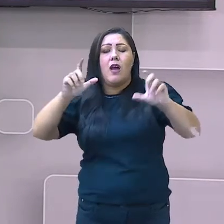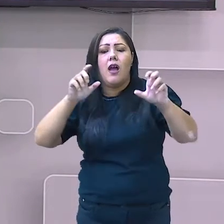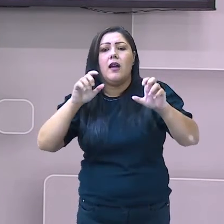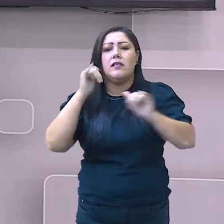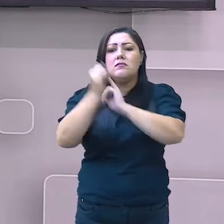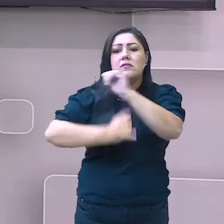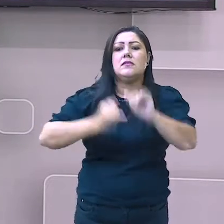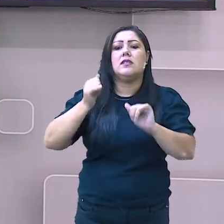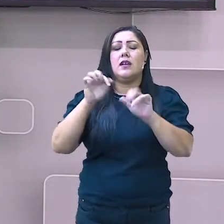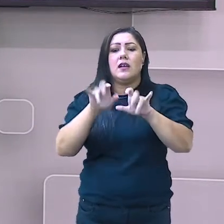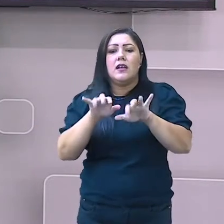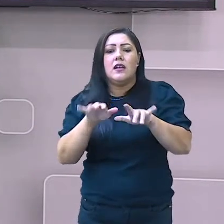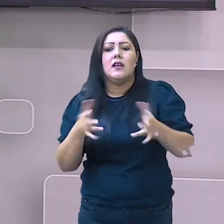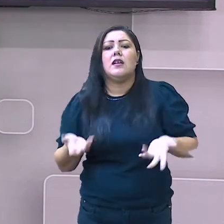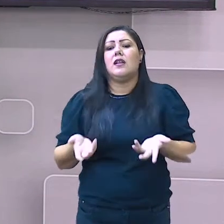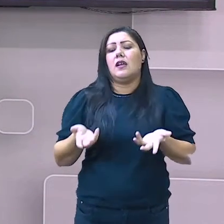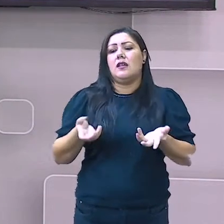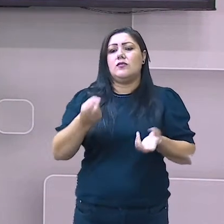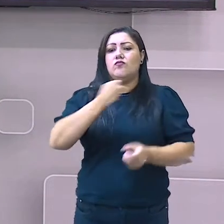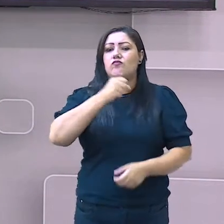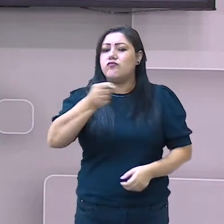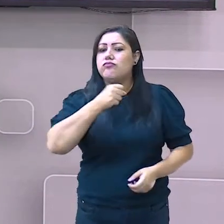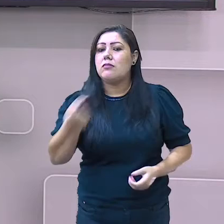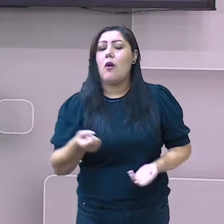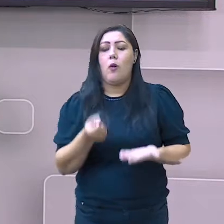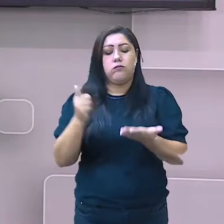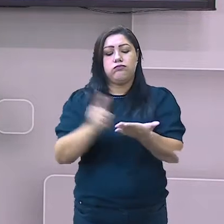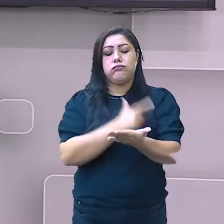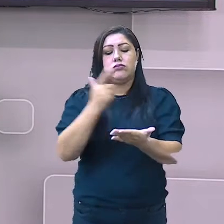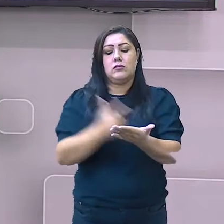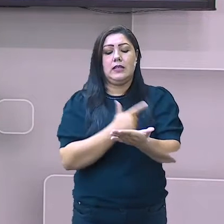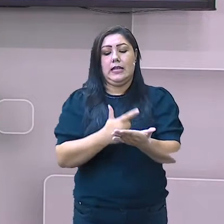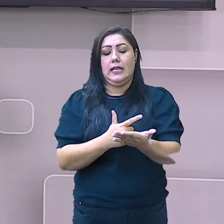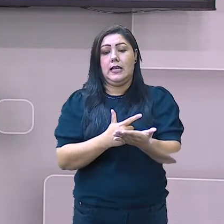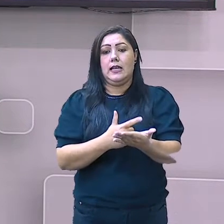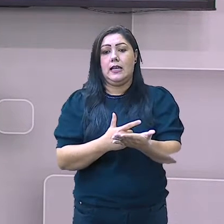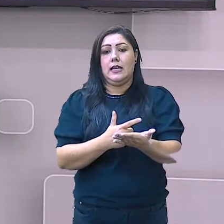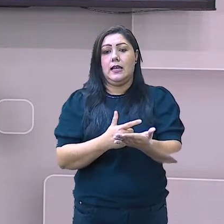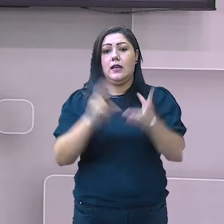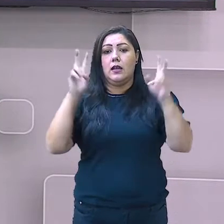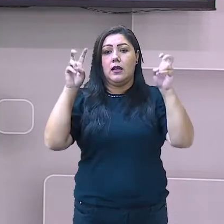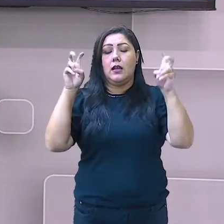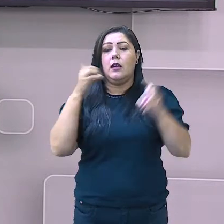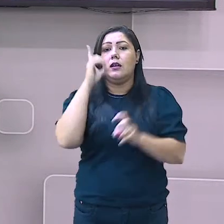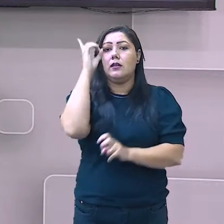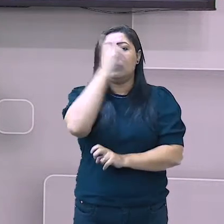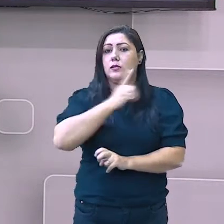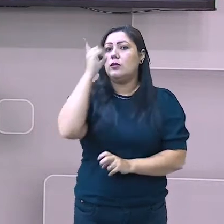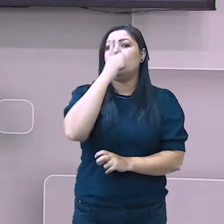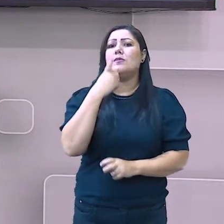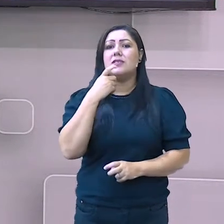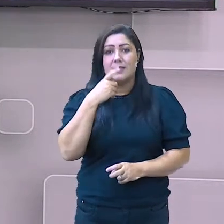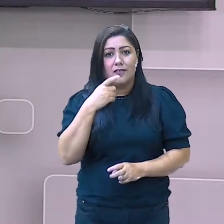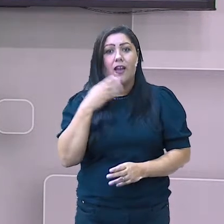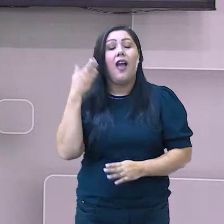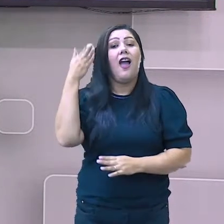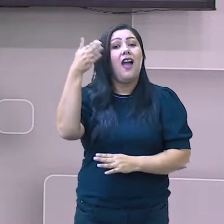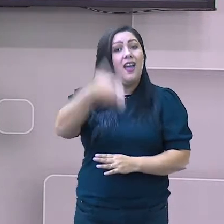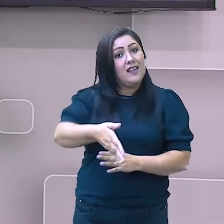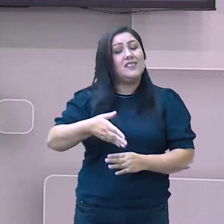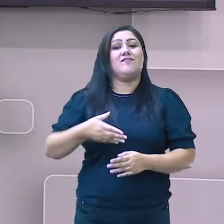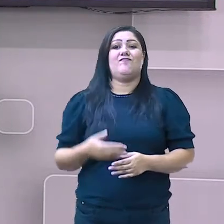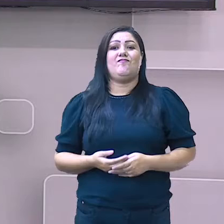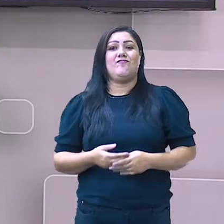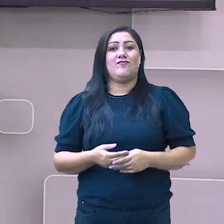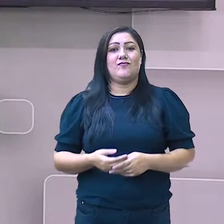internet, ou uma reportagem, ou num livro, Domingo Sangrento, tem a ver com essa